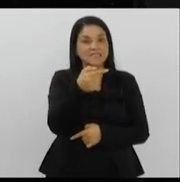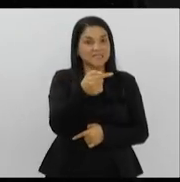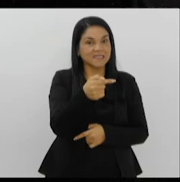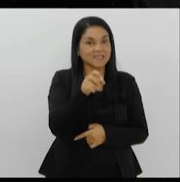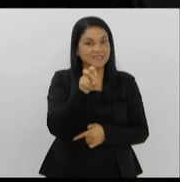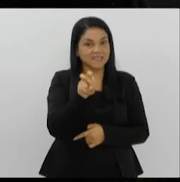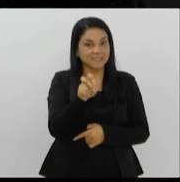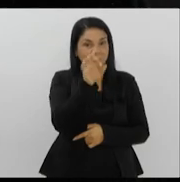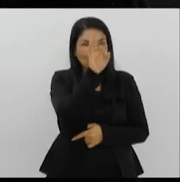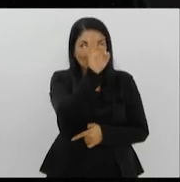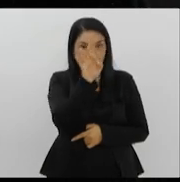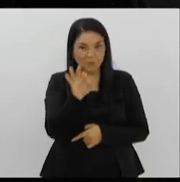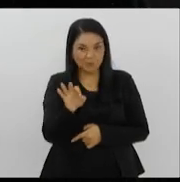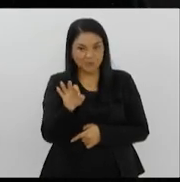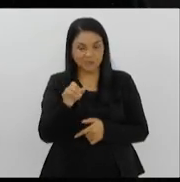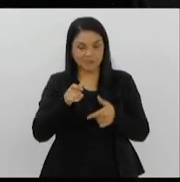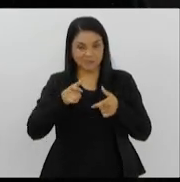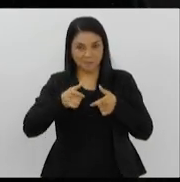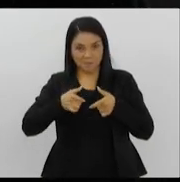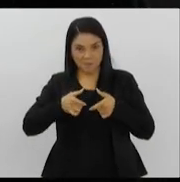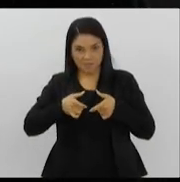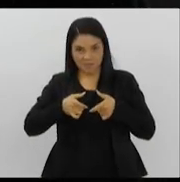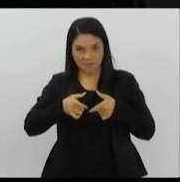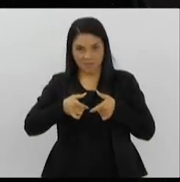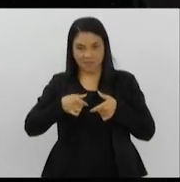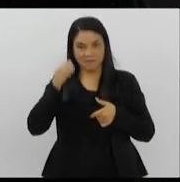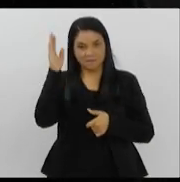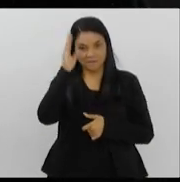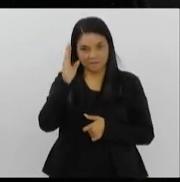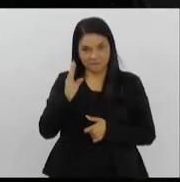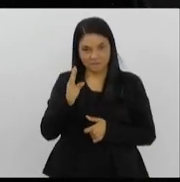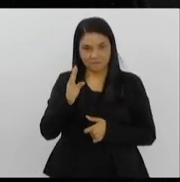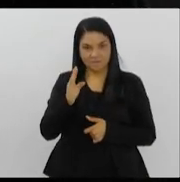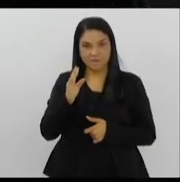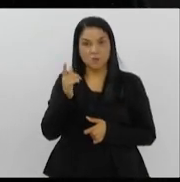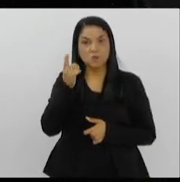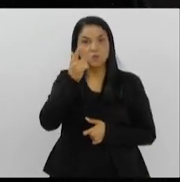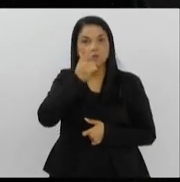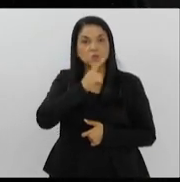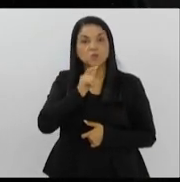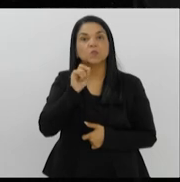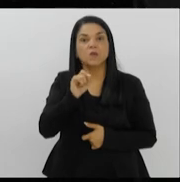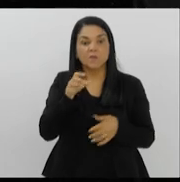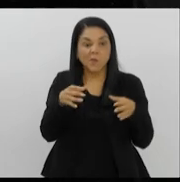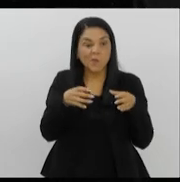75% das nossas medalhas se deve à delegação feminina.